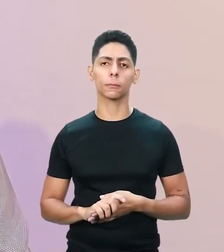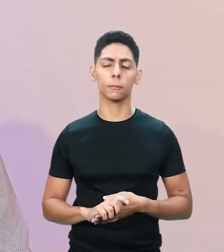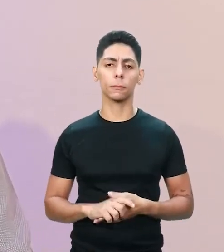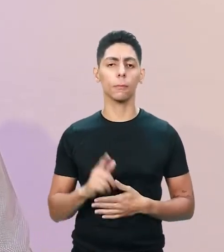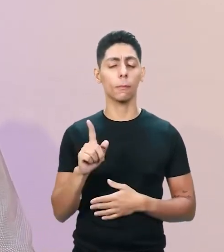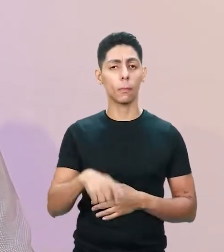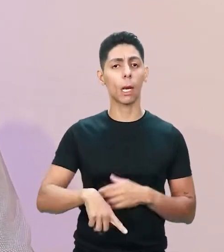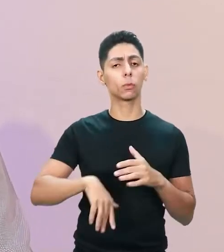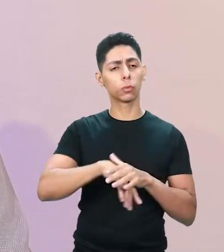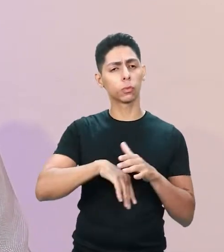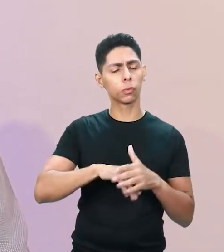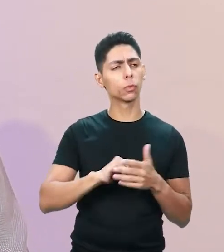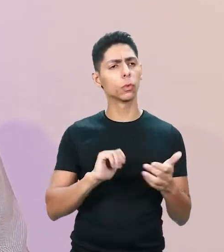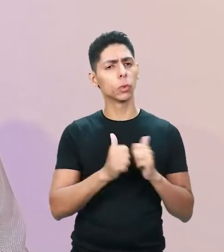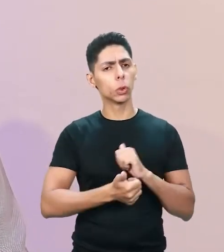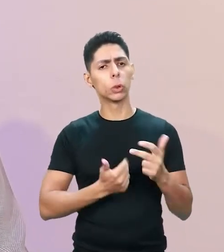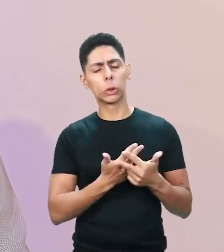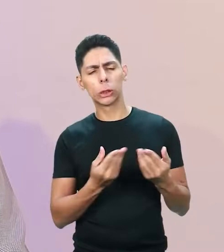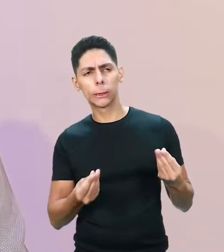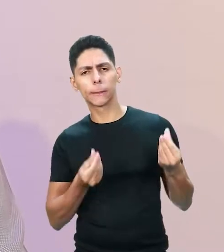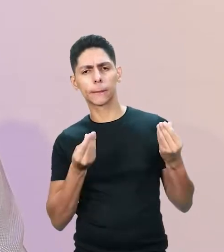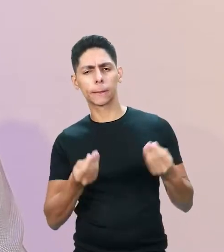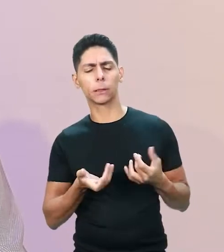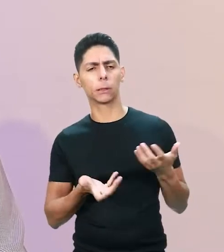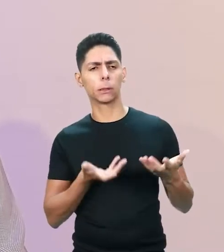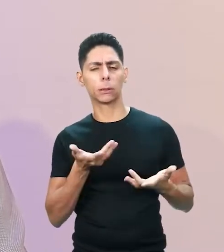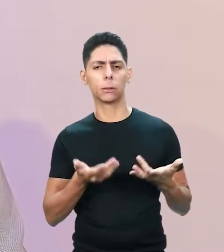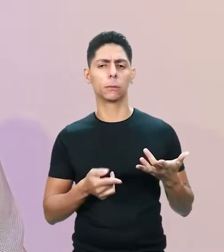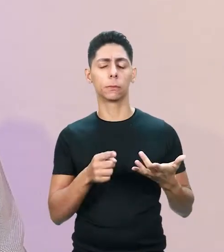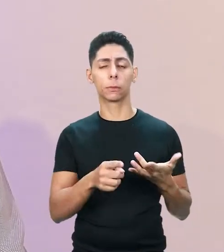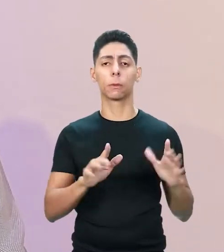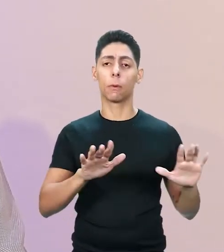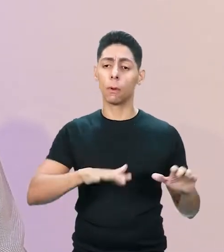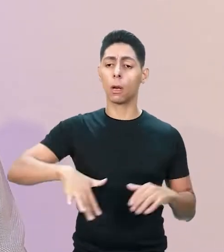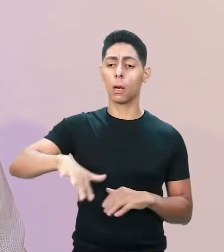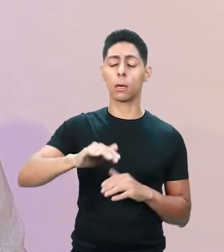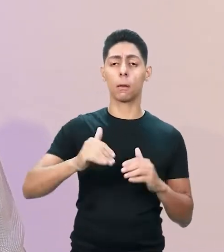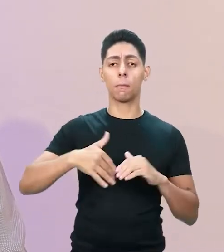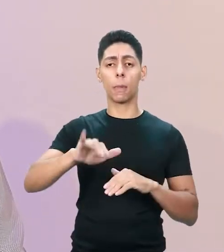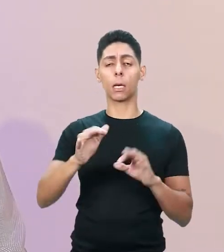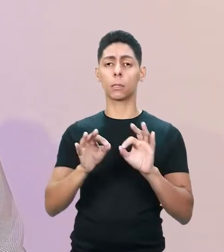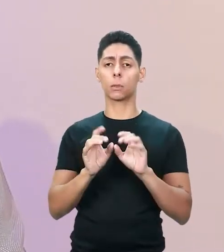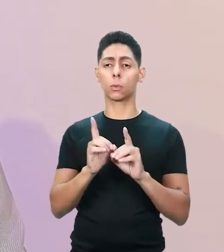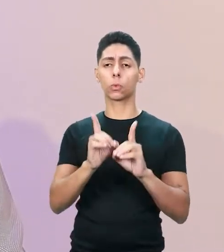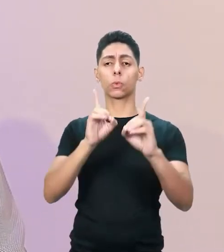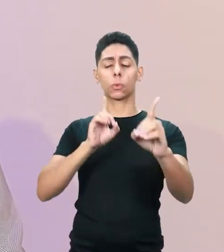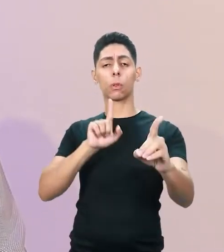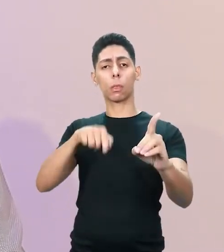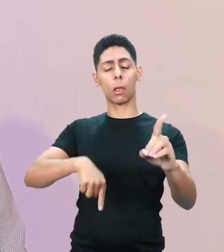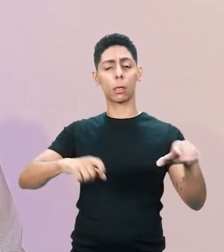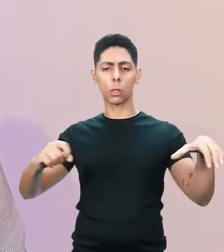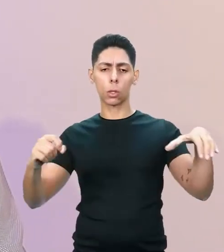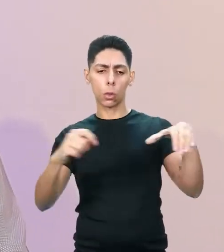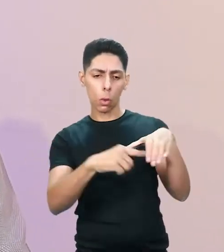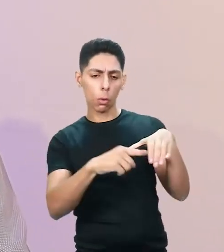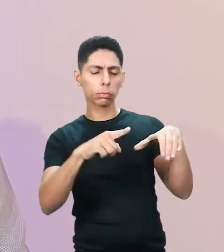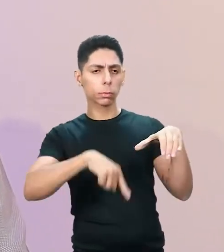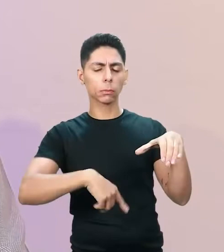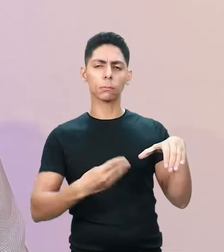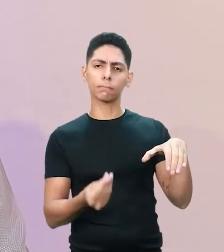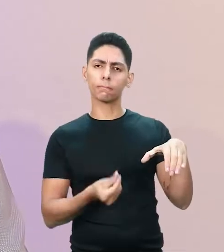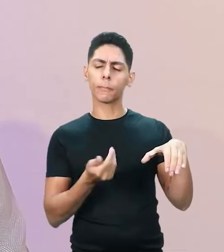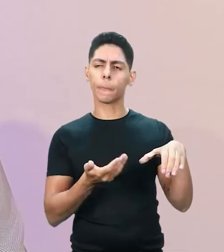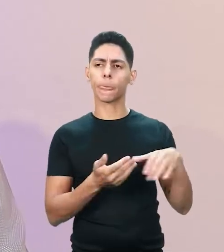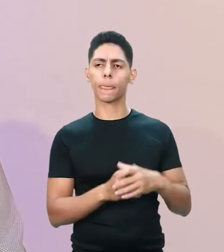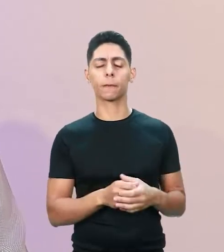é um retângulo, né? O senhor ficava na parte mais distante, né, do outro gol, obviamente, e você